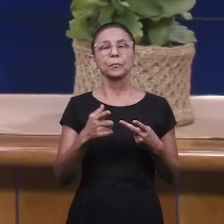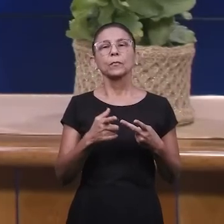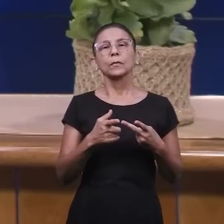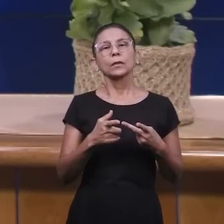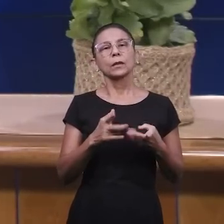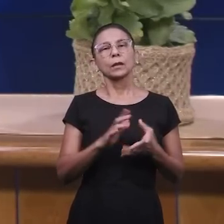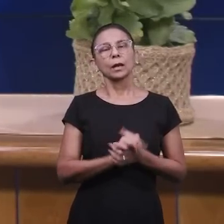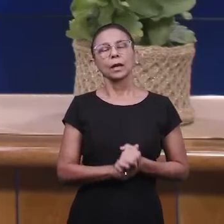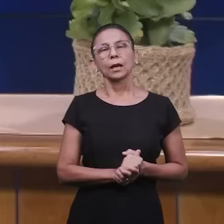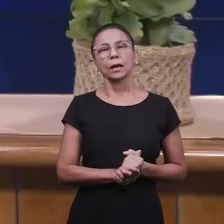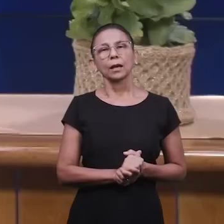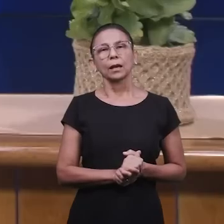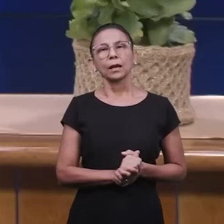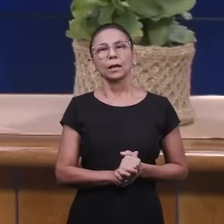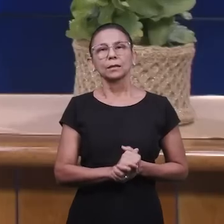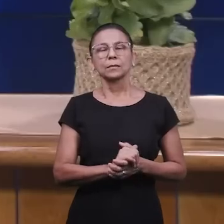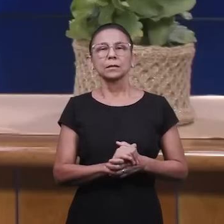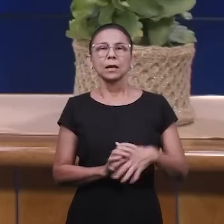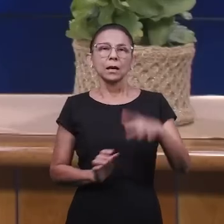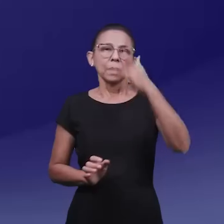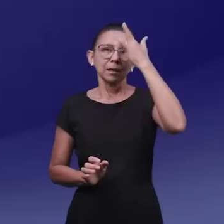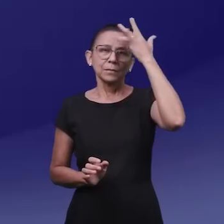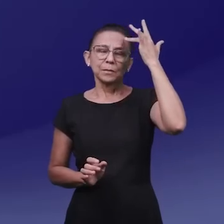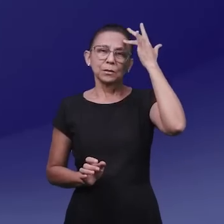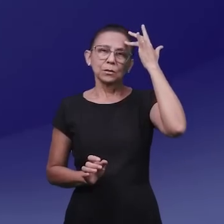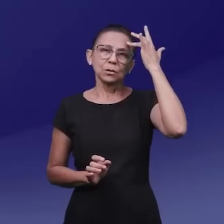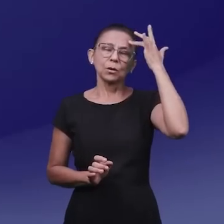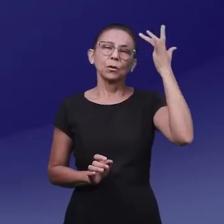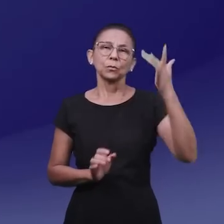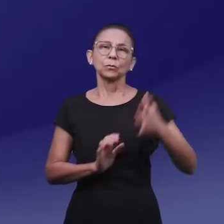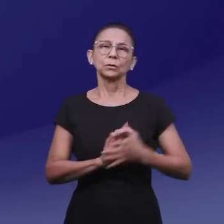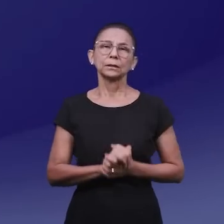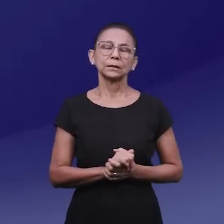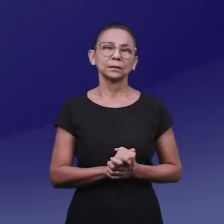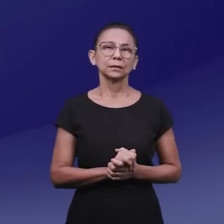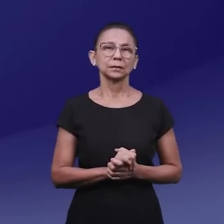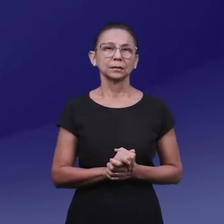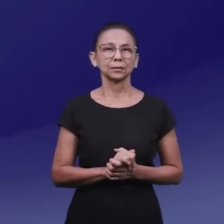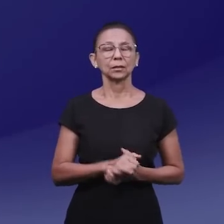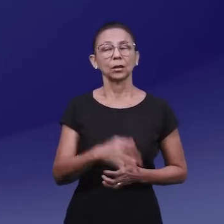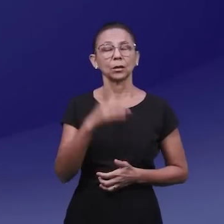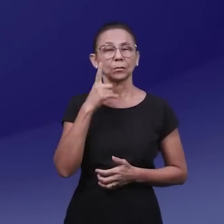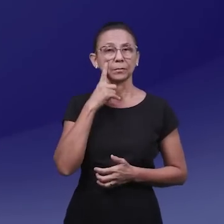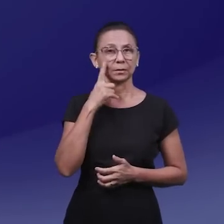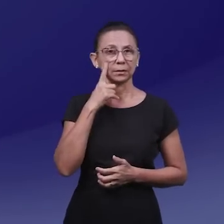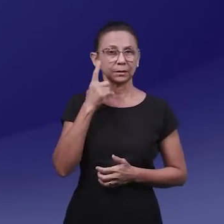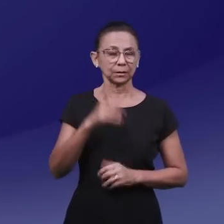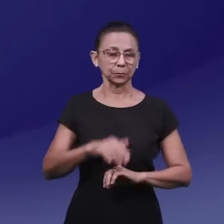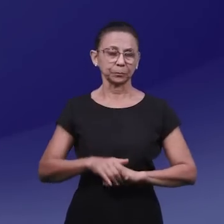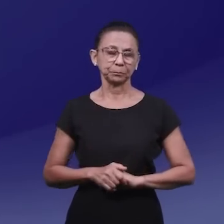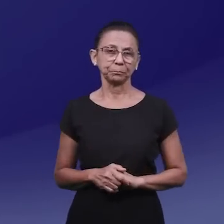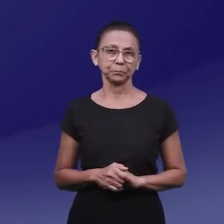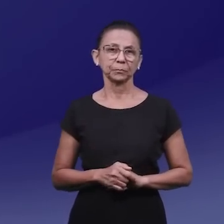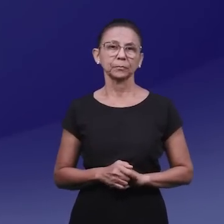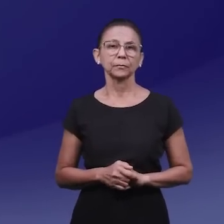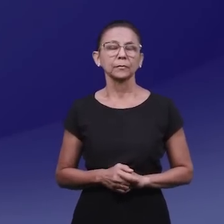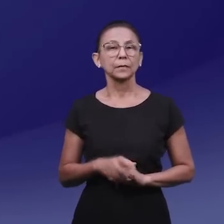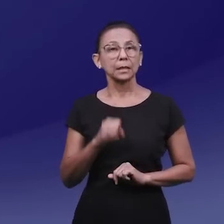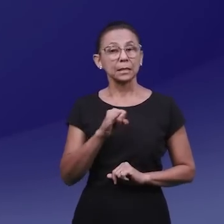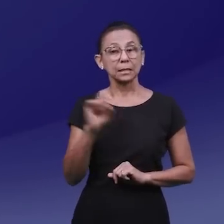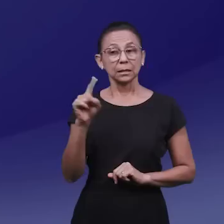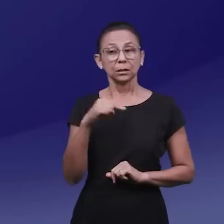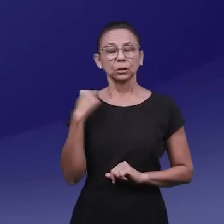dentro do que vos tenho anunciado, seja anátema, seja maldito. Paulo estava doutrinando a igreja,